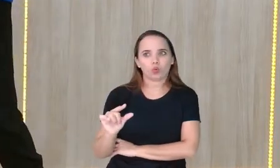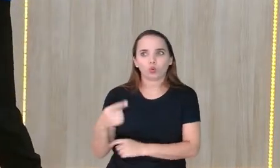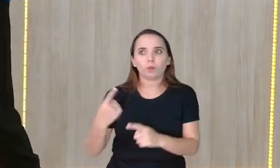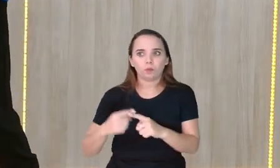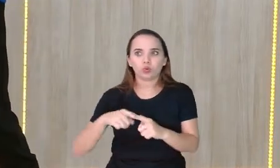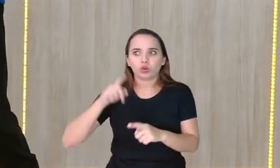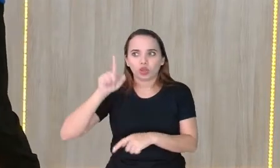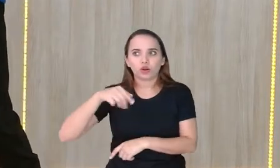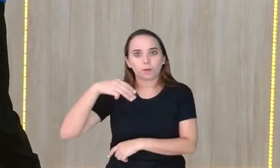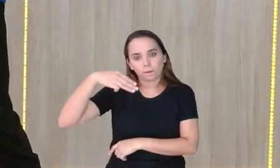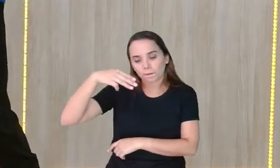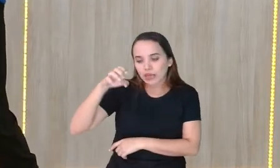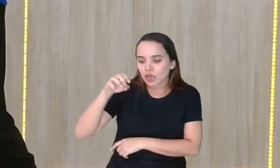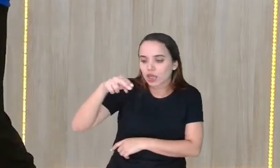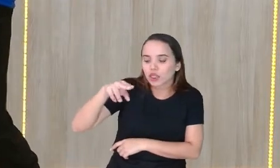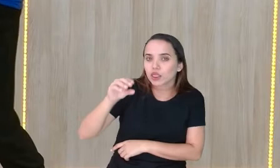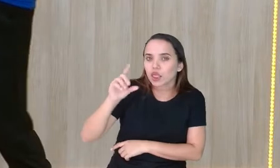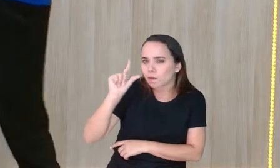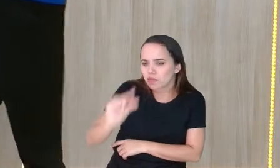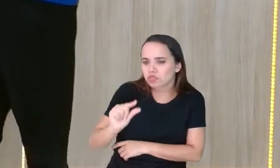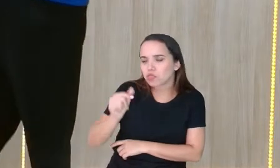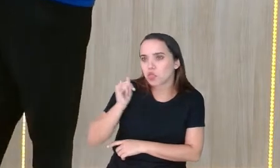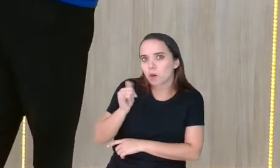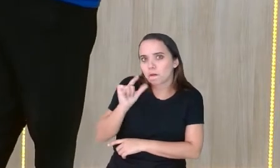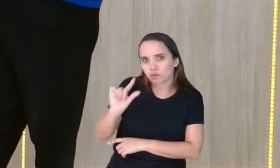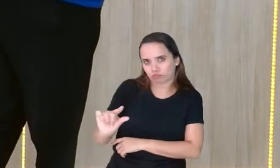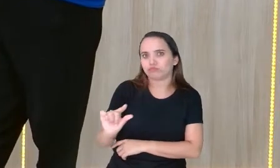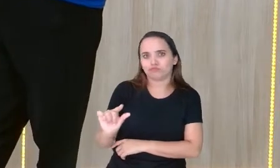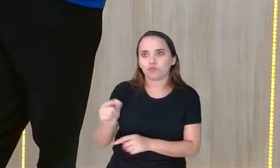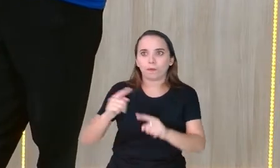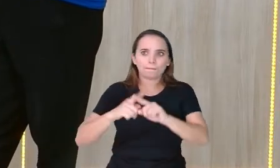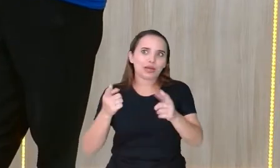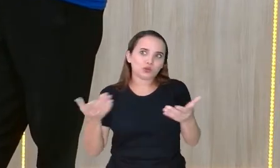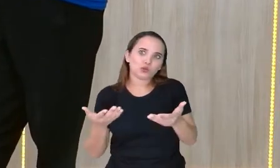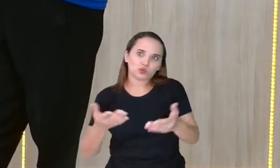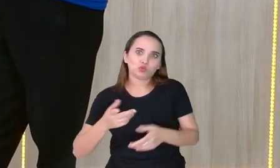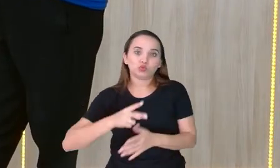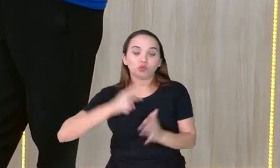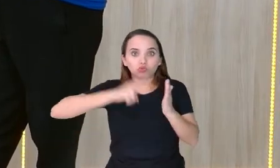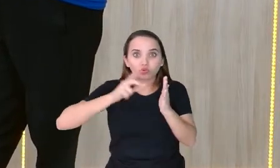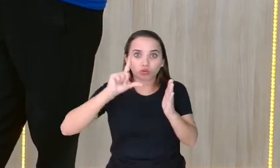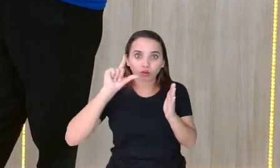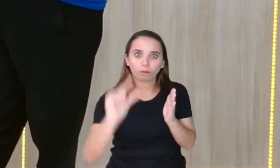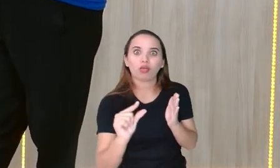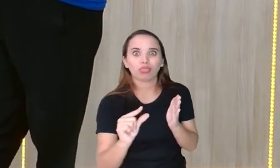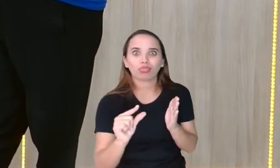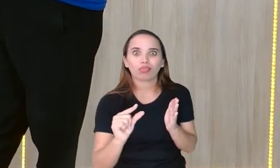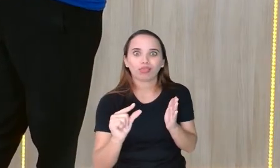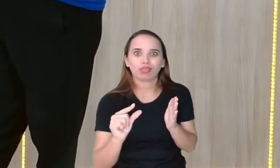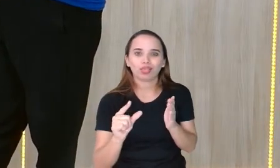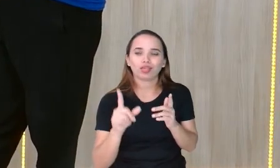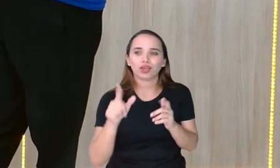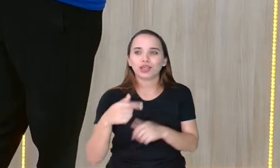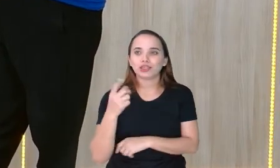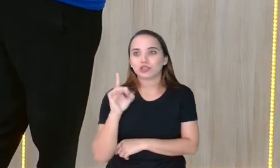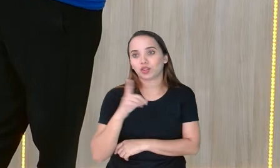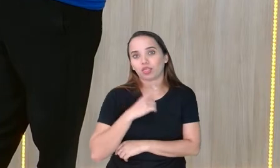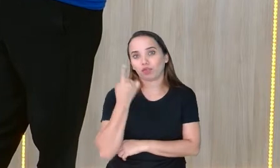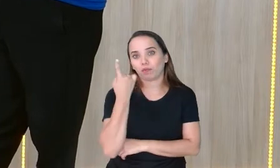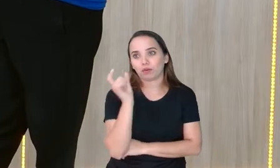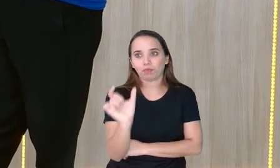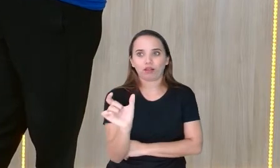considerado o menor miniconto, tá? Mas claro que hoje a gente já leu um miniconto muito menor, né? Que é o que só tem uma